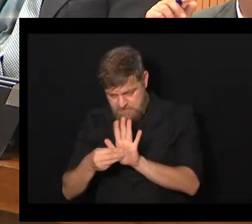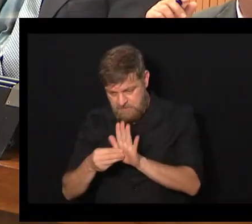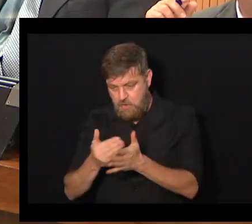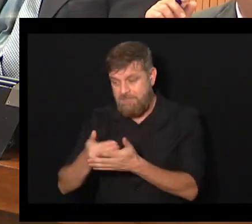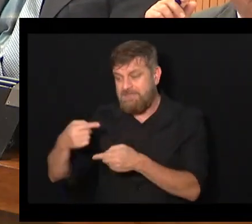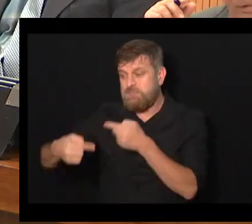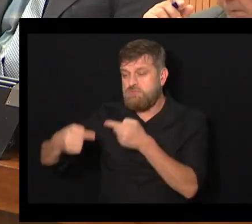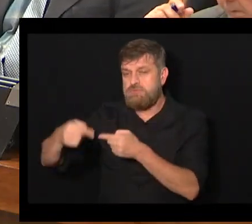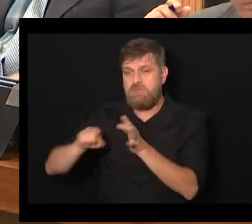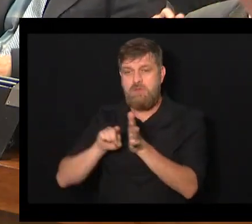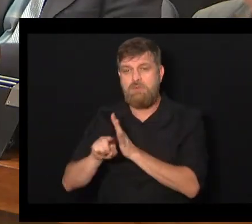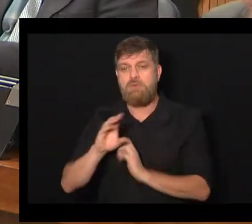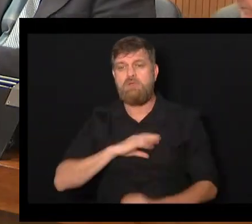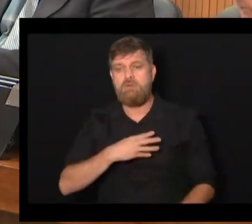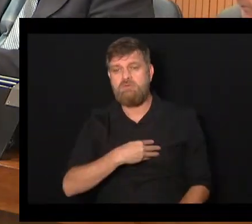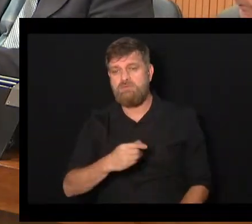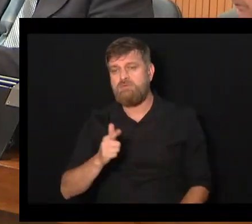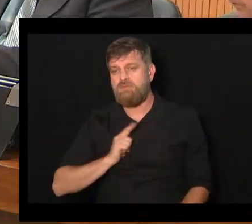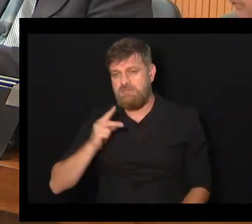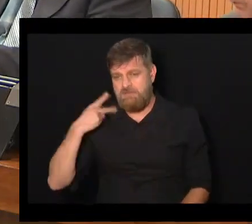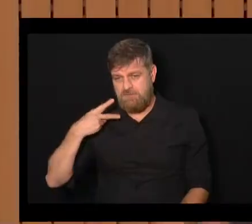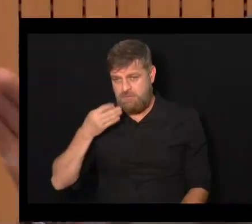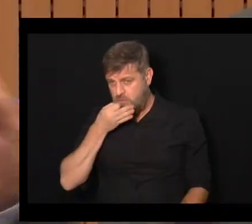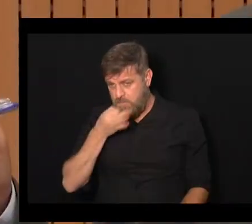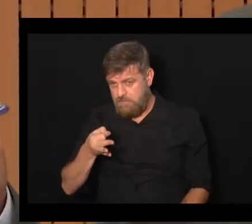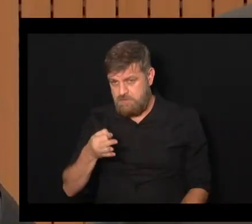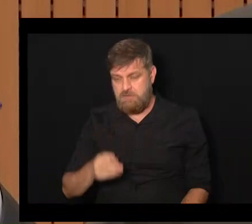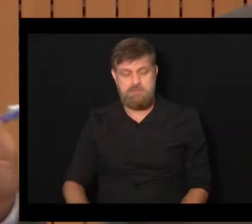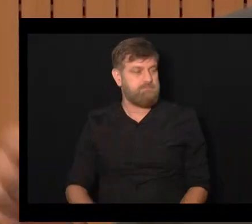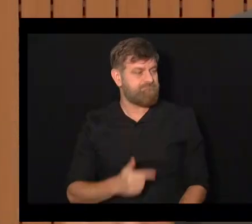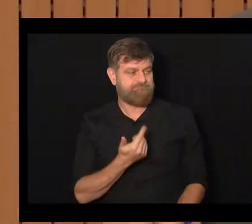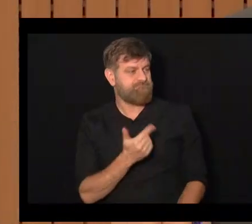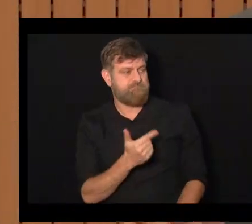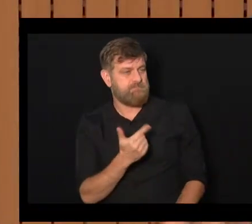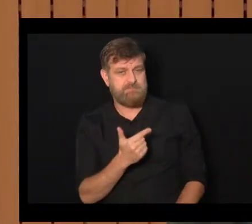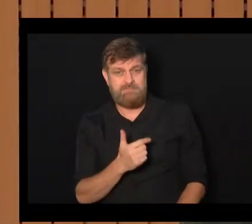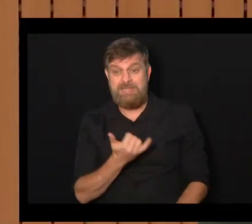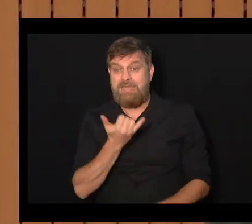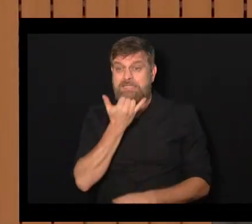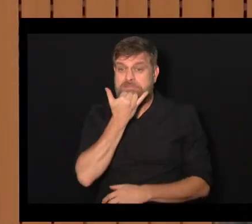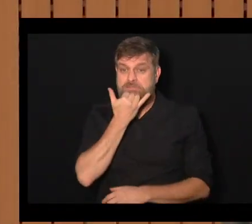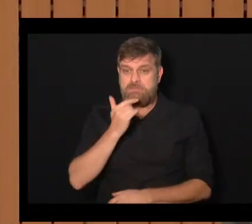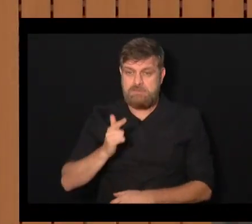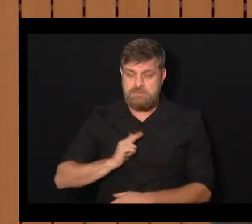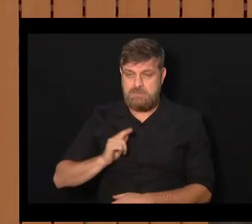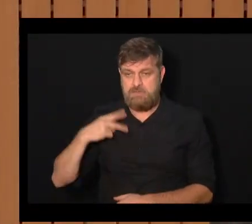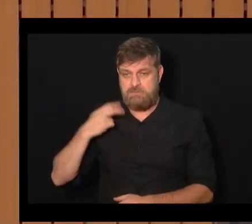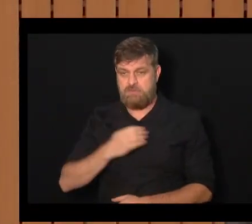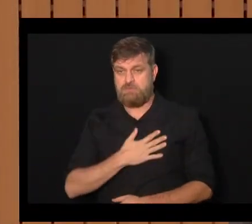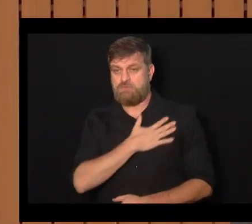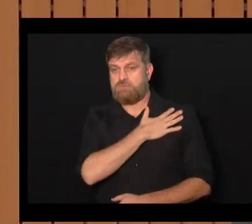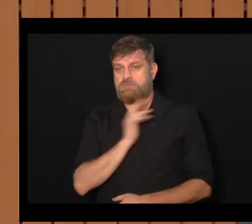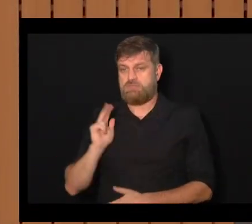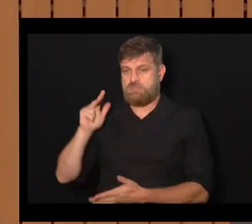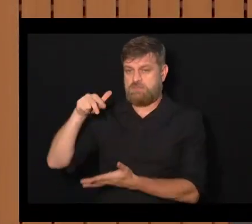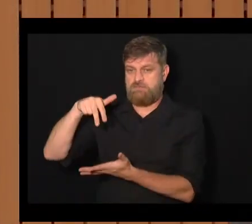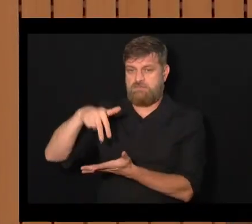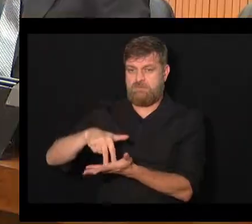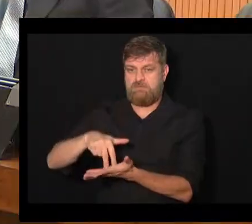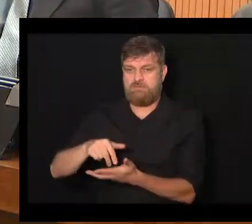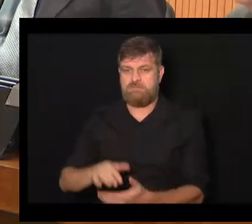Indaga o vereador Campos Filho, se há vereador inscrito a discutir. Não, senhor presidente, não há vereador. Me desculpe, sim, o vereador Tenente Santini para a discussão.